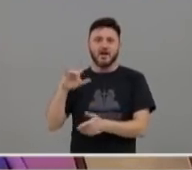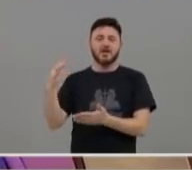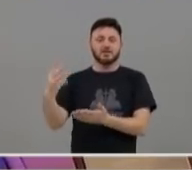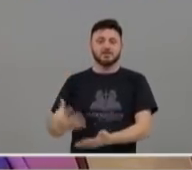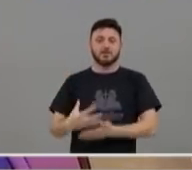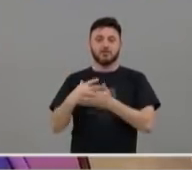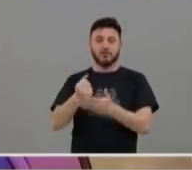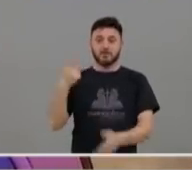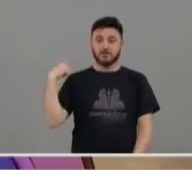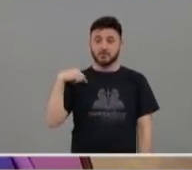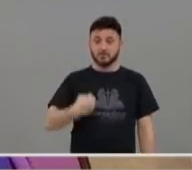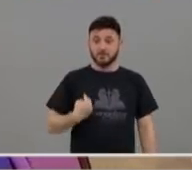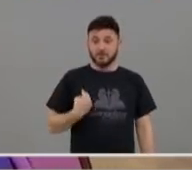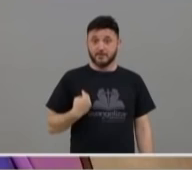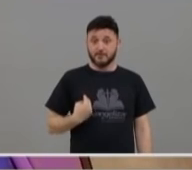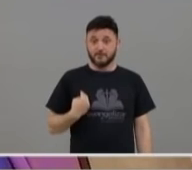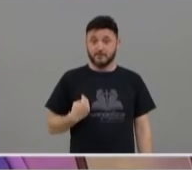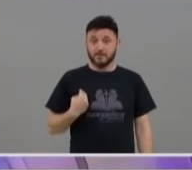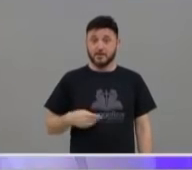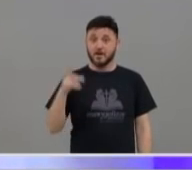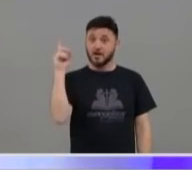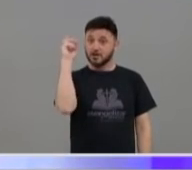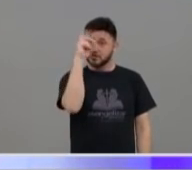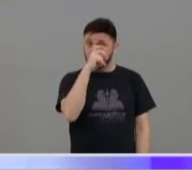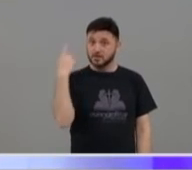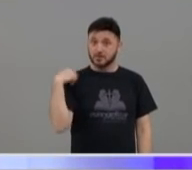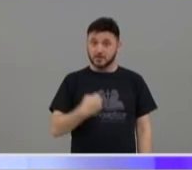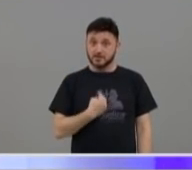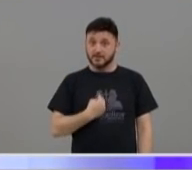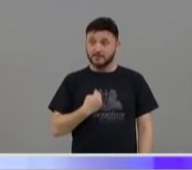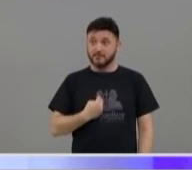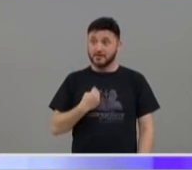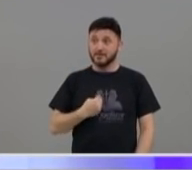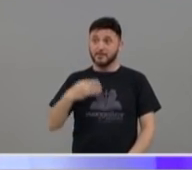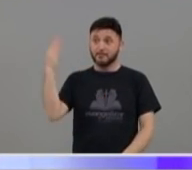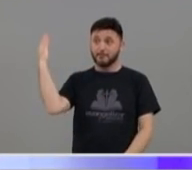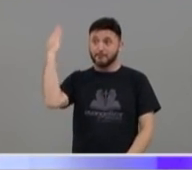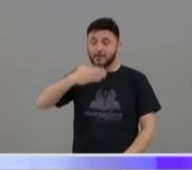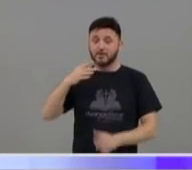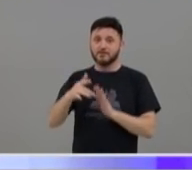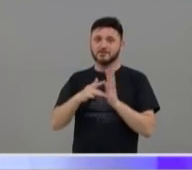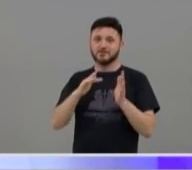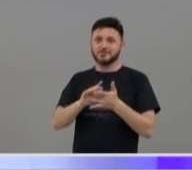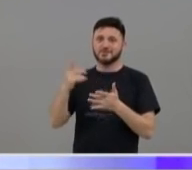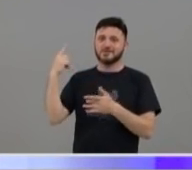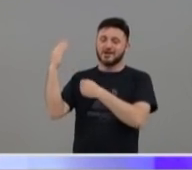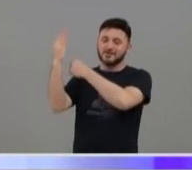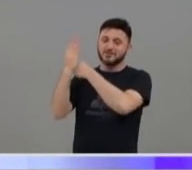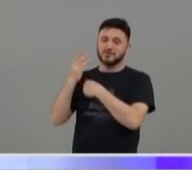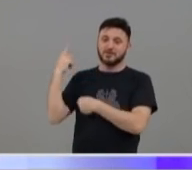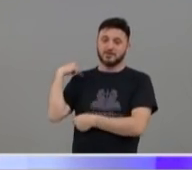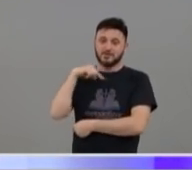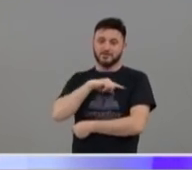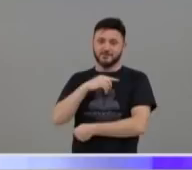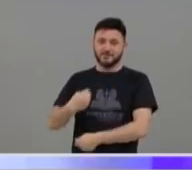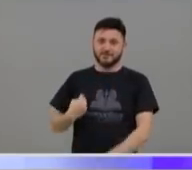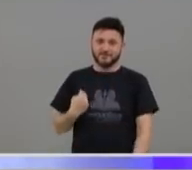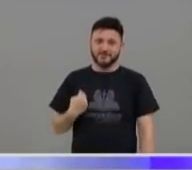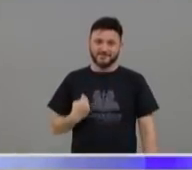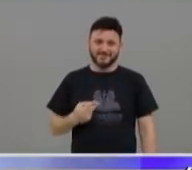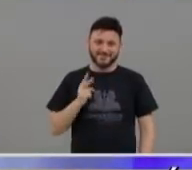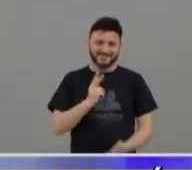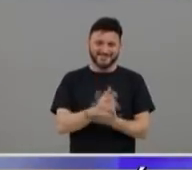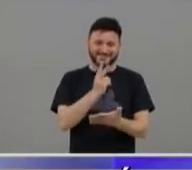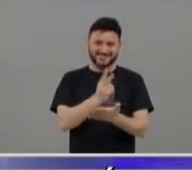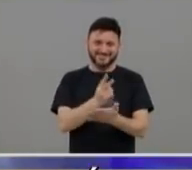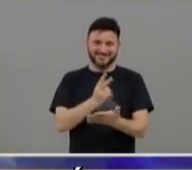sua cruz, é ela quem te conduz à experiência mais profunda que vem do Senhor. É diante